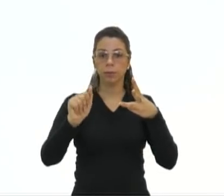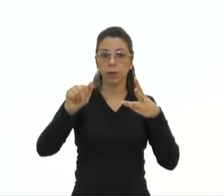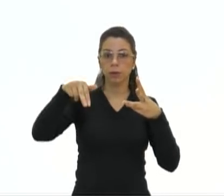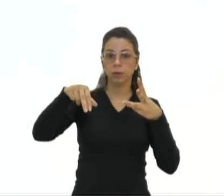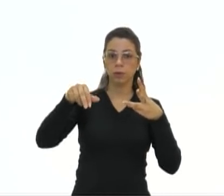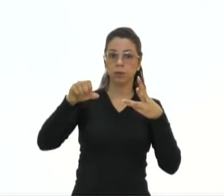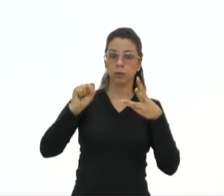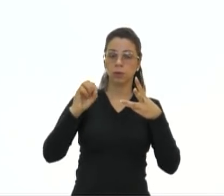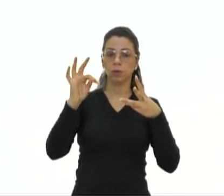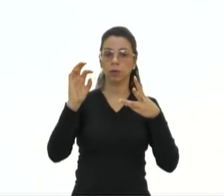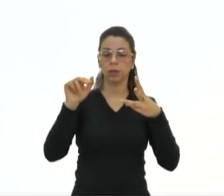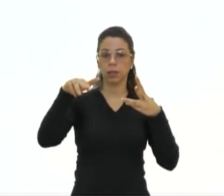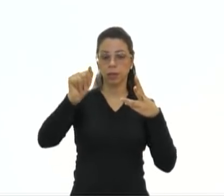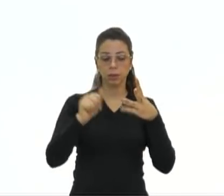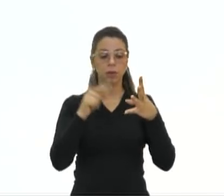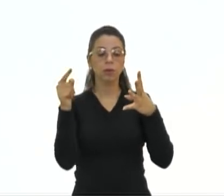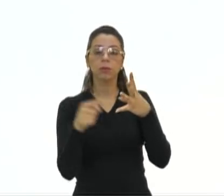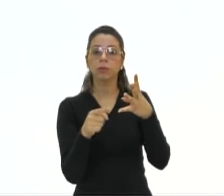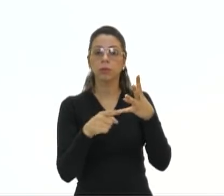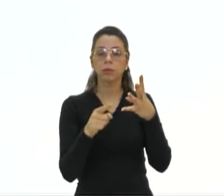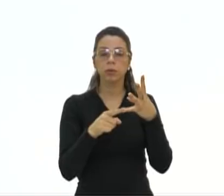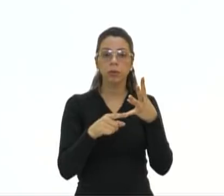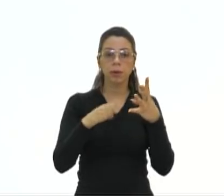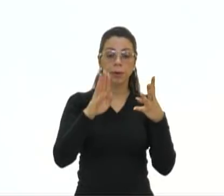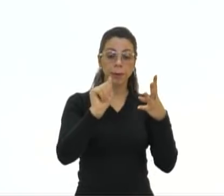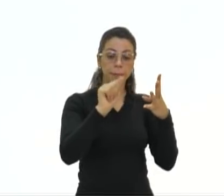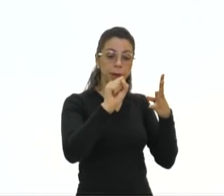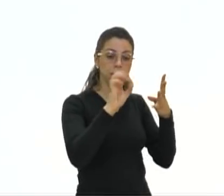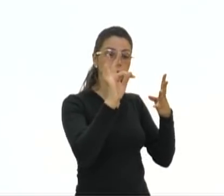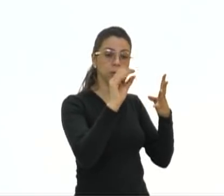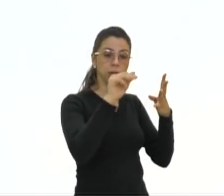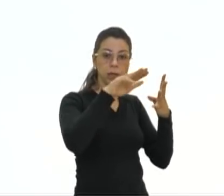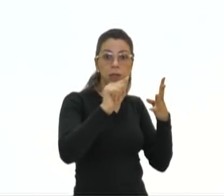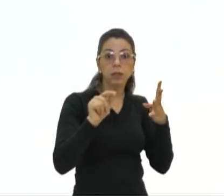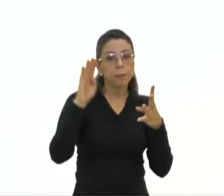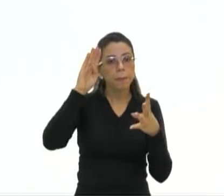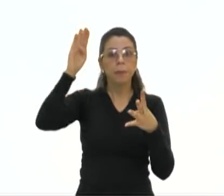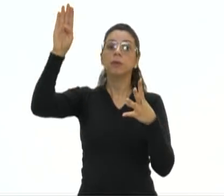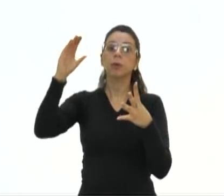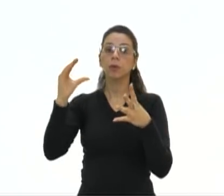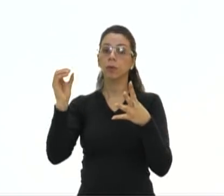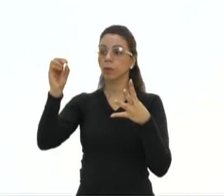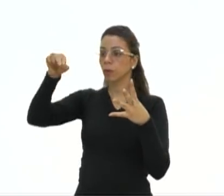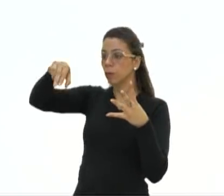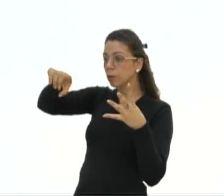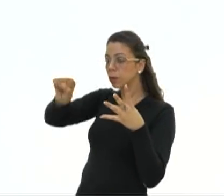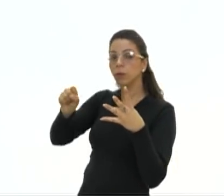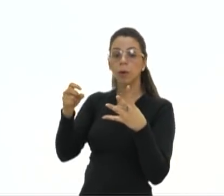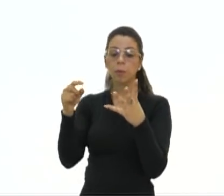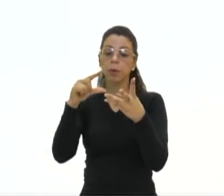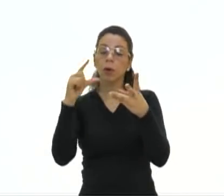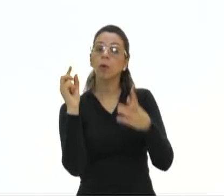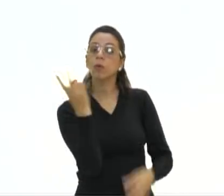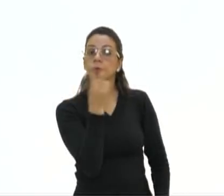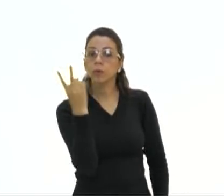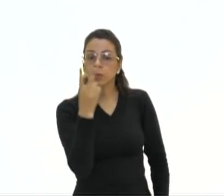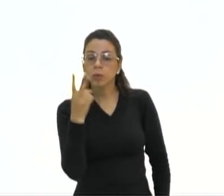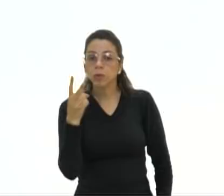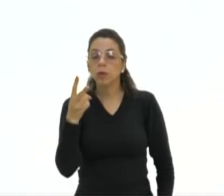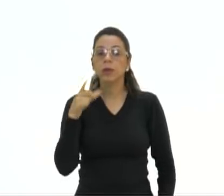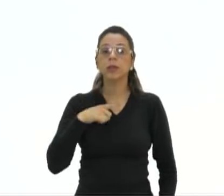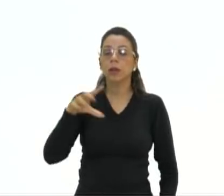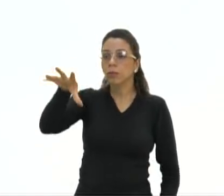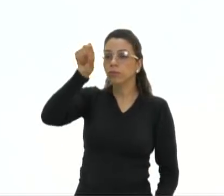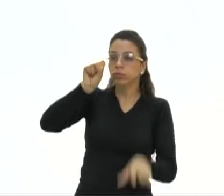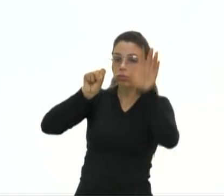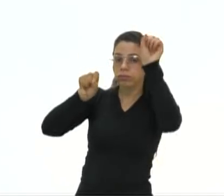D, por bastonetes e principalmente pelos cones, pois ambos recebem estímulos luminosos.